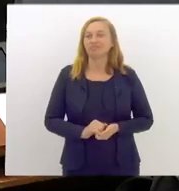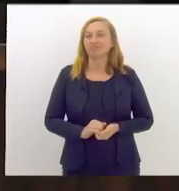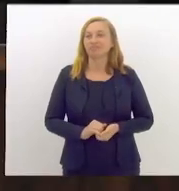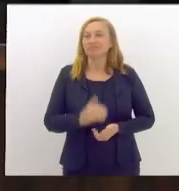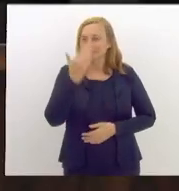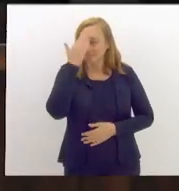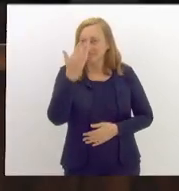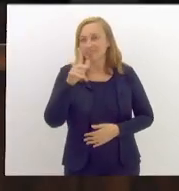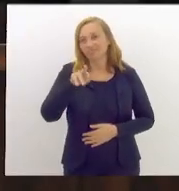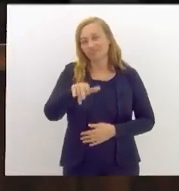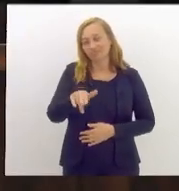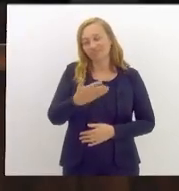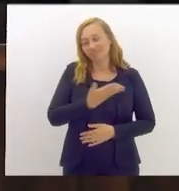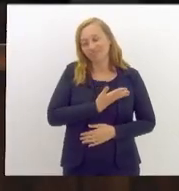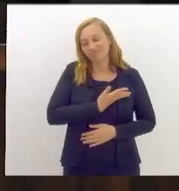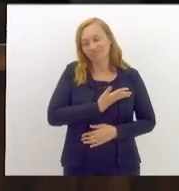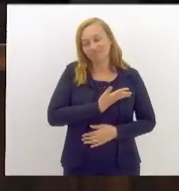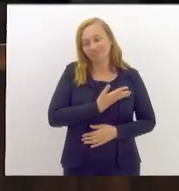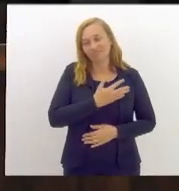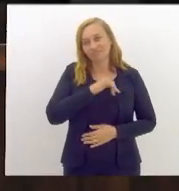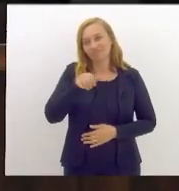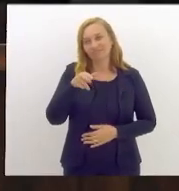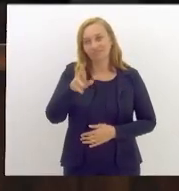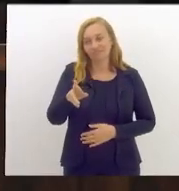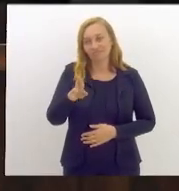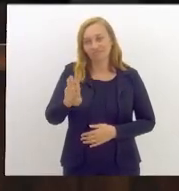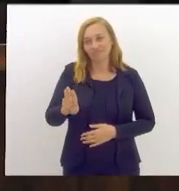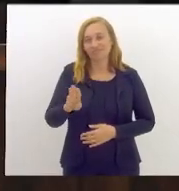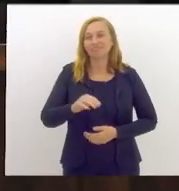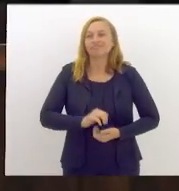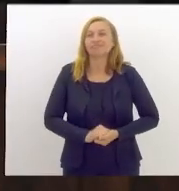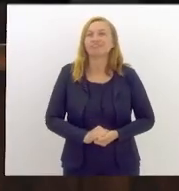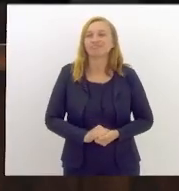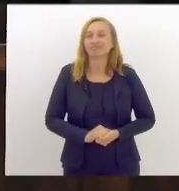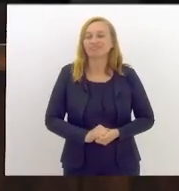Obrigado meu irmão meu amigo Jair Bittencourt